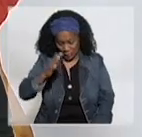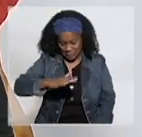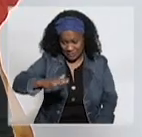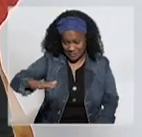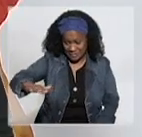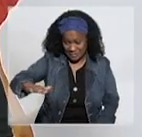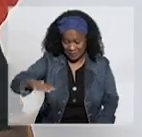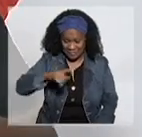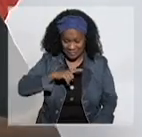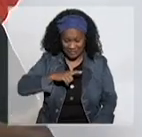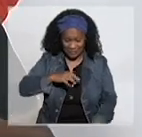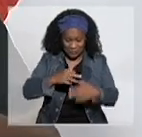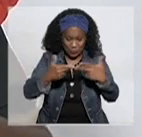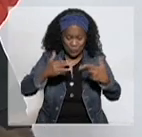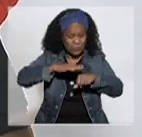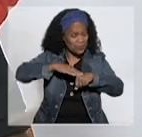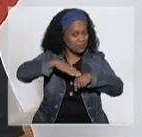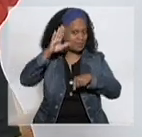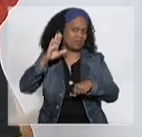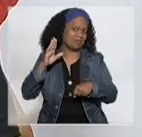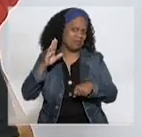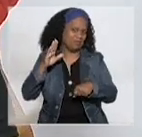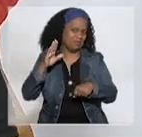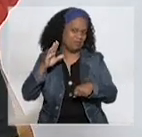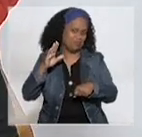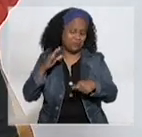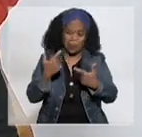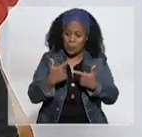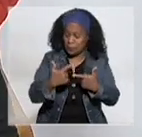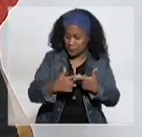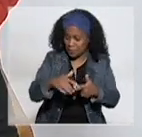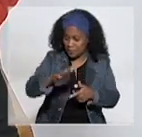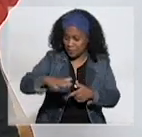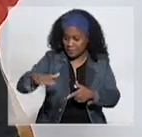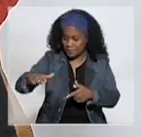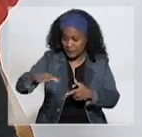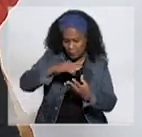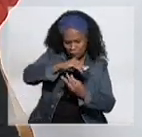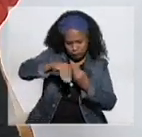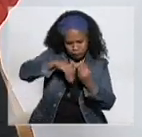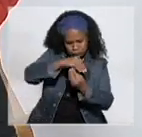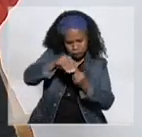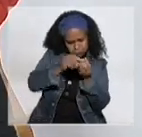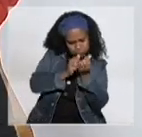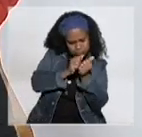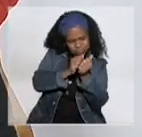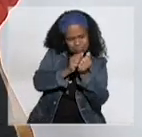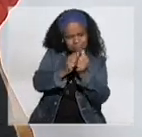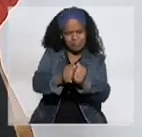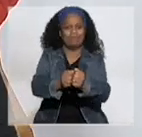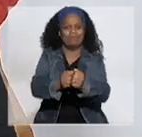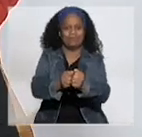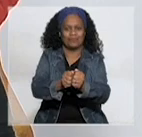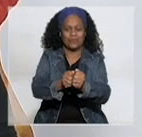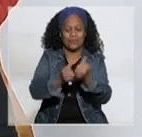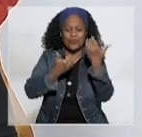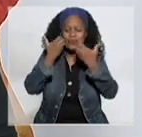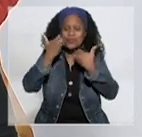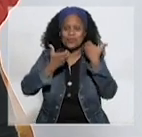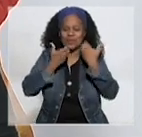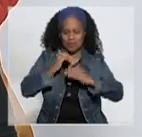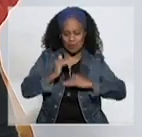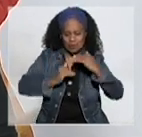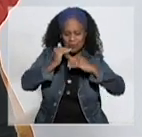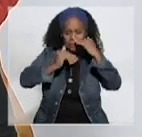essas crianças têm alguma coisa a mais na parte de criatividade, assim. Elas se envolvem mais, assim, onde eles